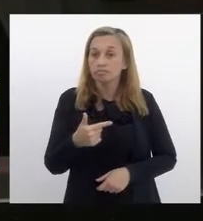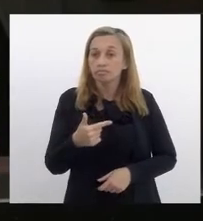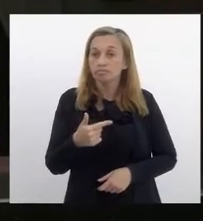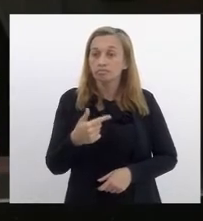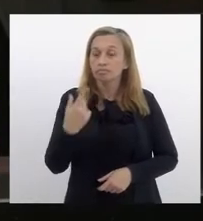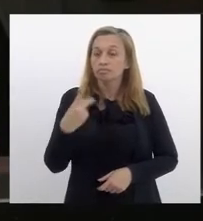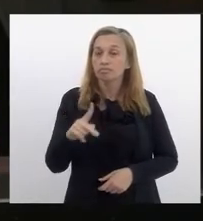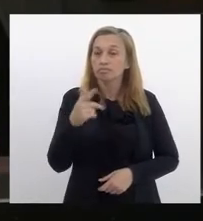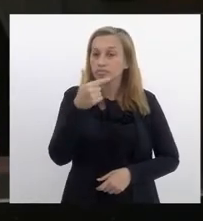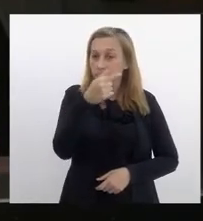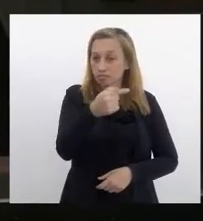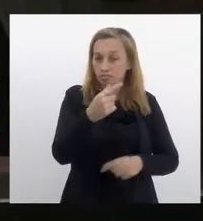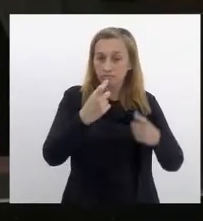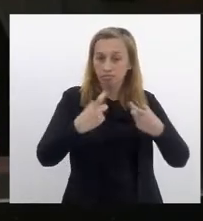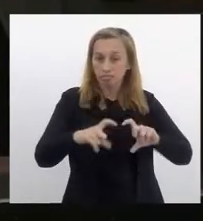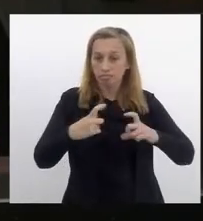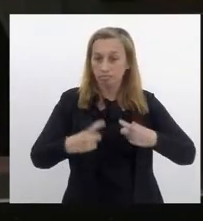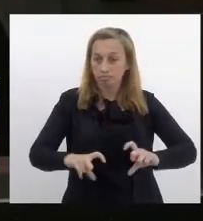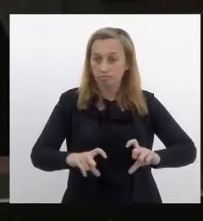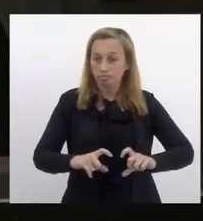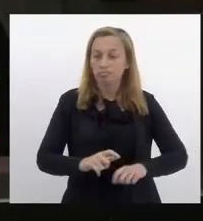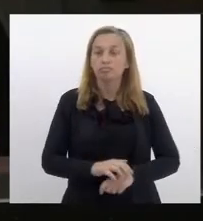seus 7 parágrafos